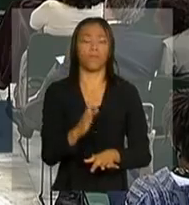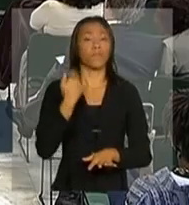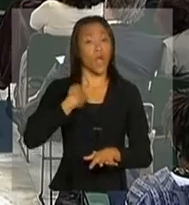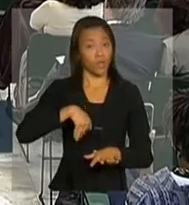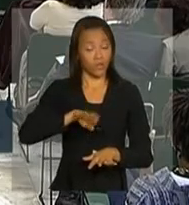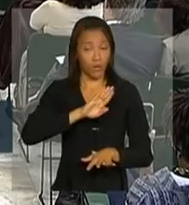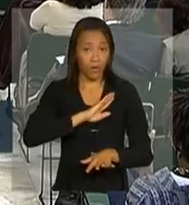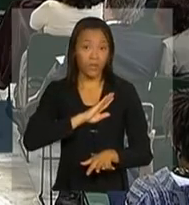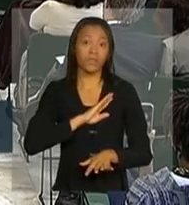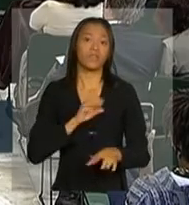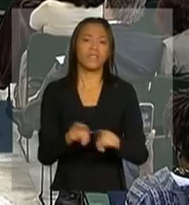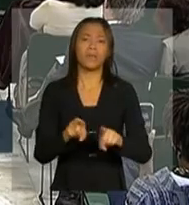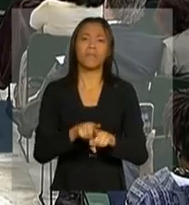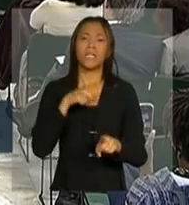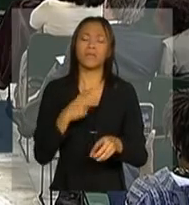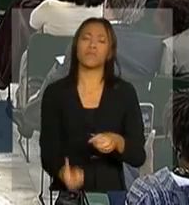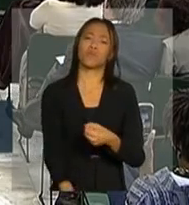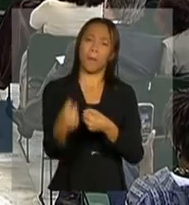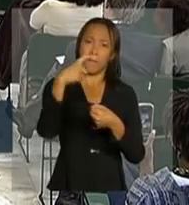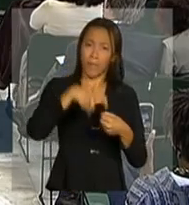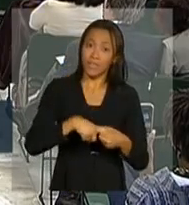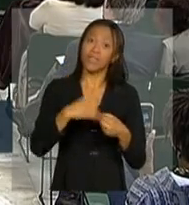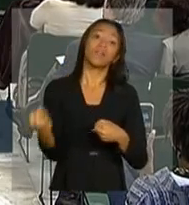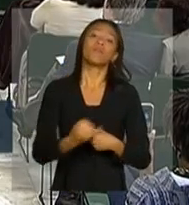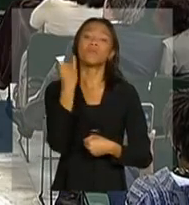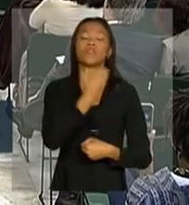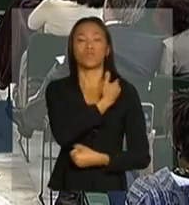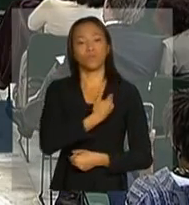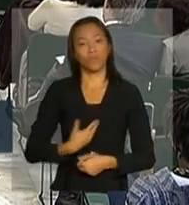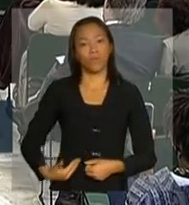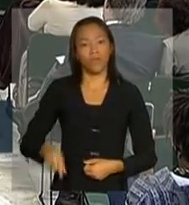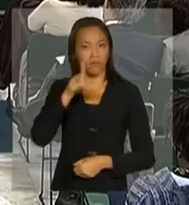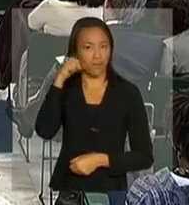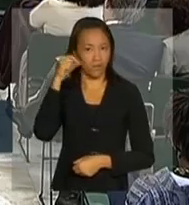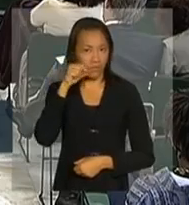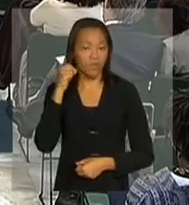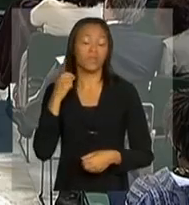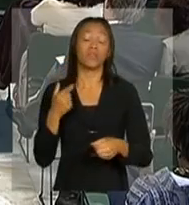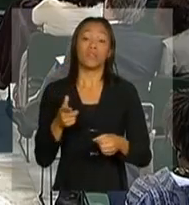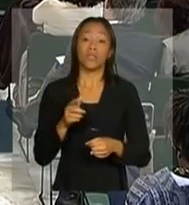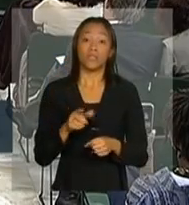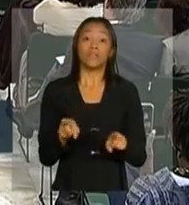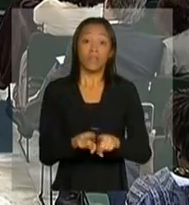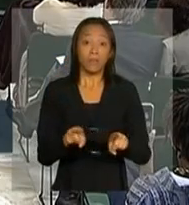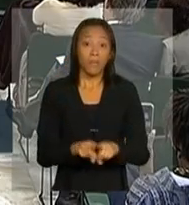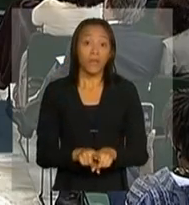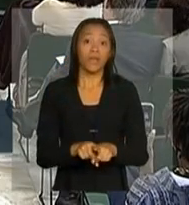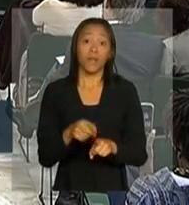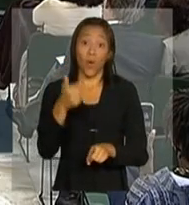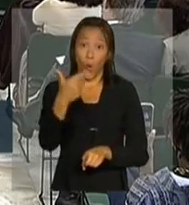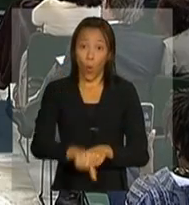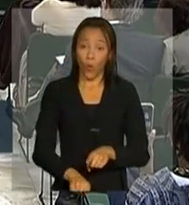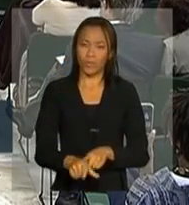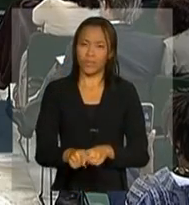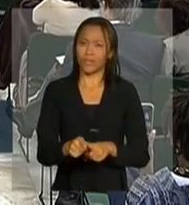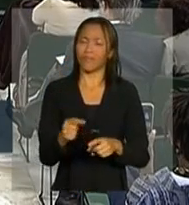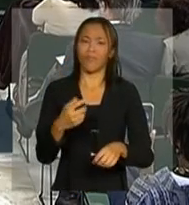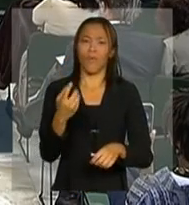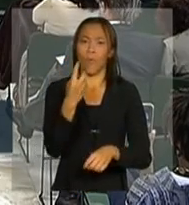estamos contando com uma parceria importante com o governo de Alagoas. Nós estamos contando uma parceria importante com os quatro